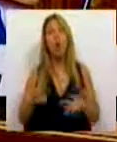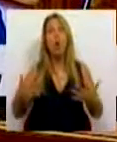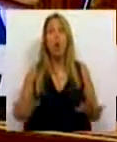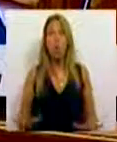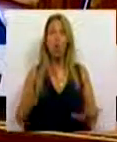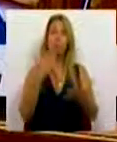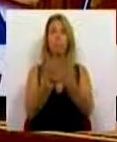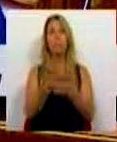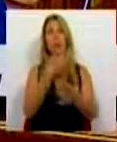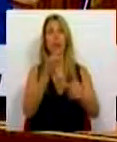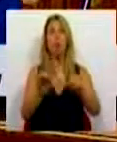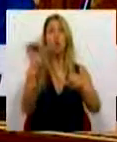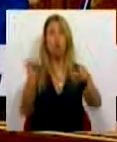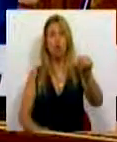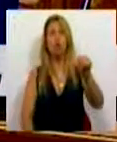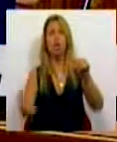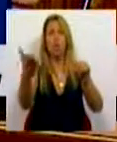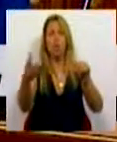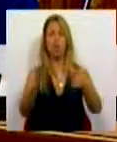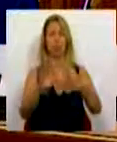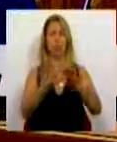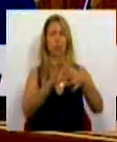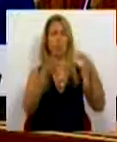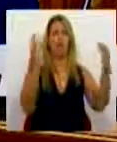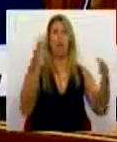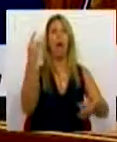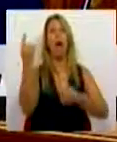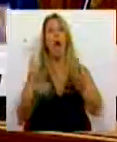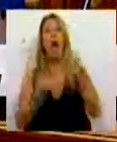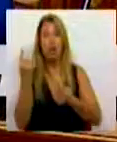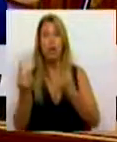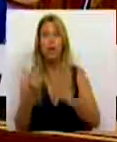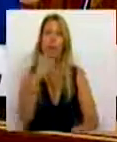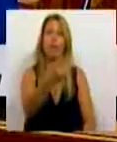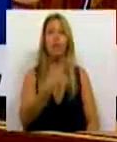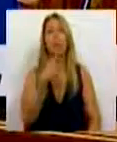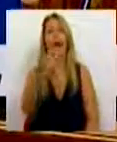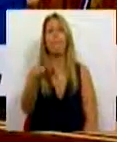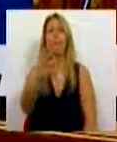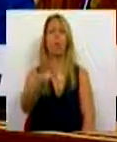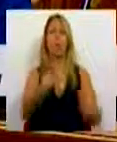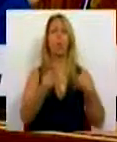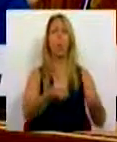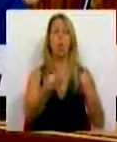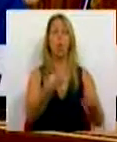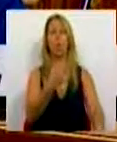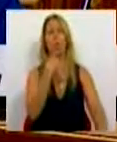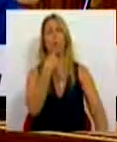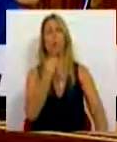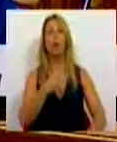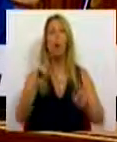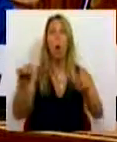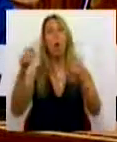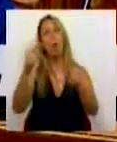discurso completamente incoerente, que é, umas vezes o PS é muito despesista, outras vezes aplica uma austeridade